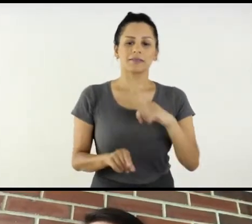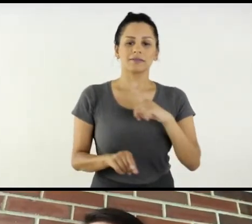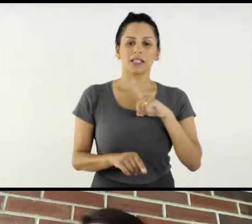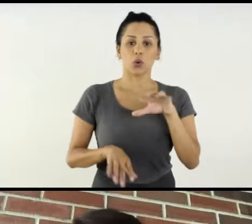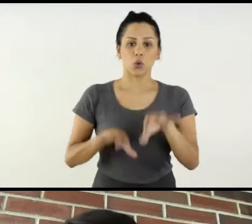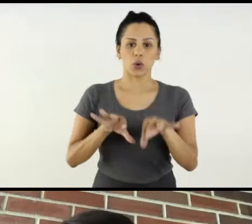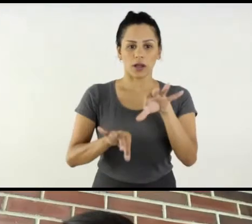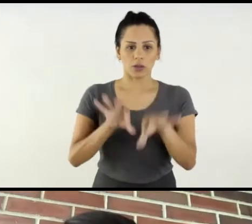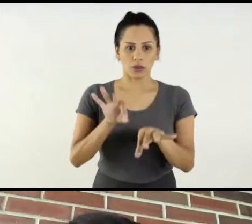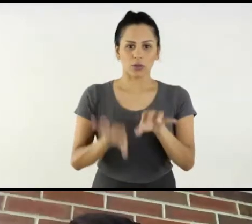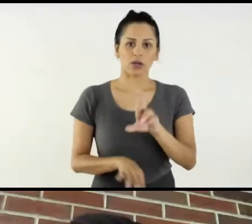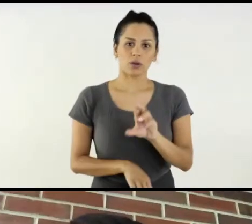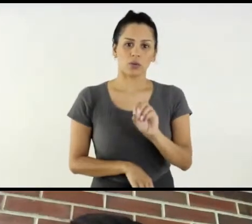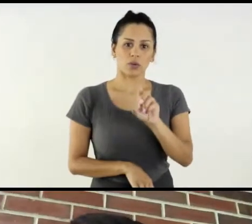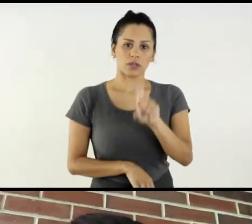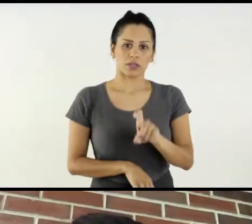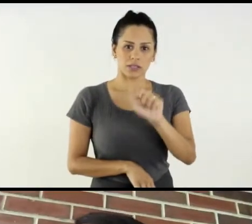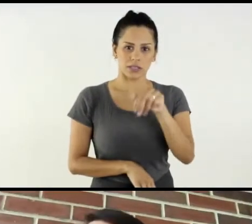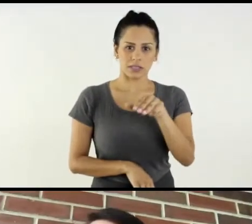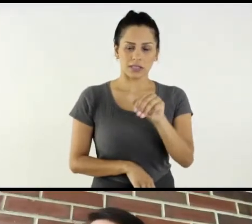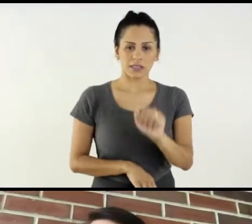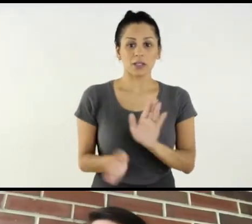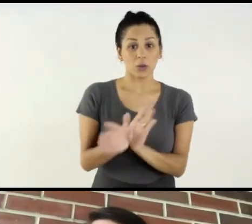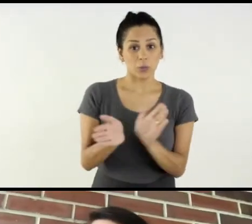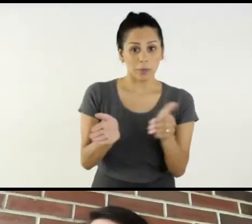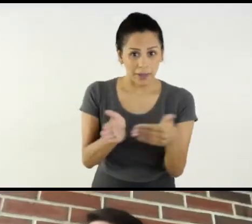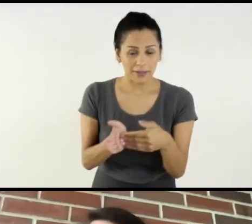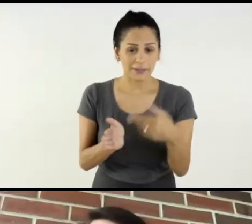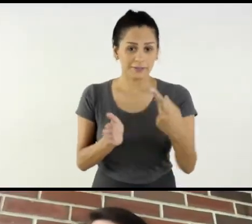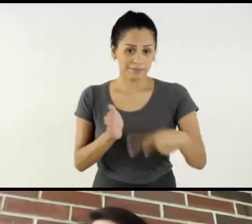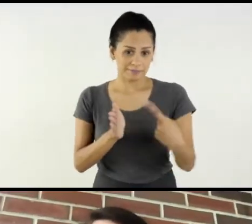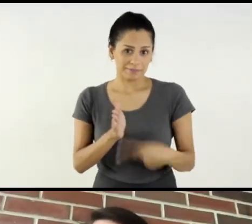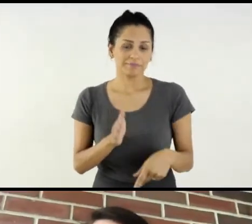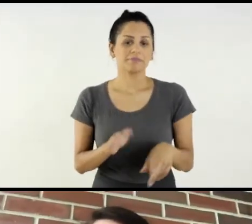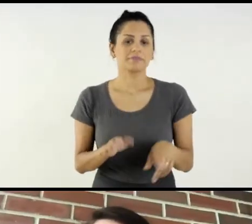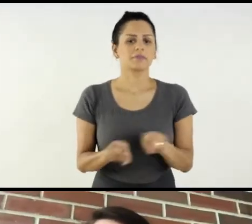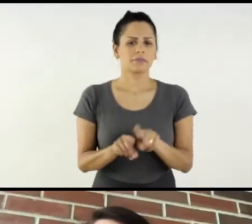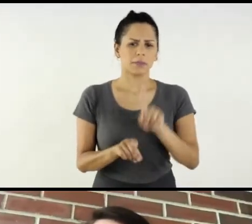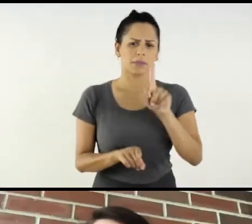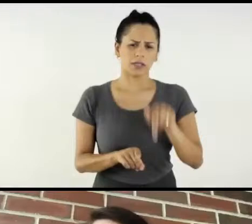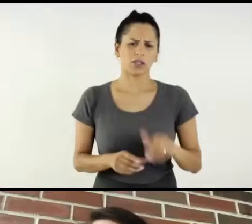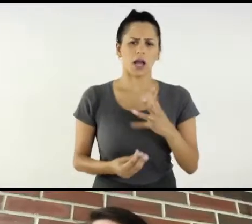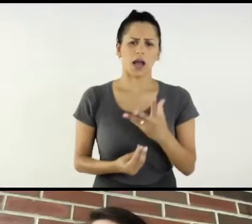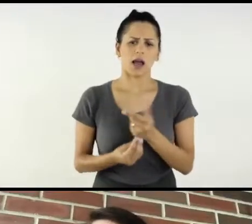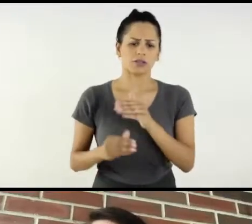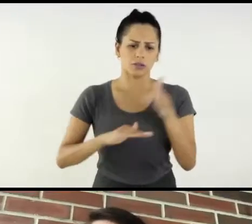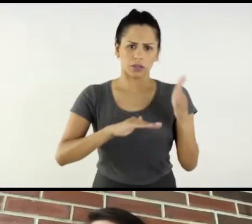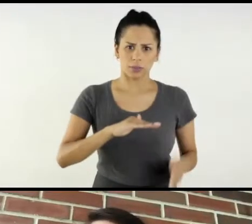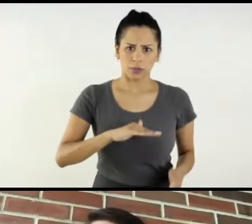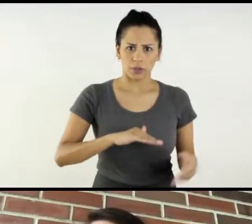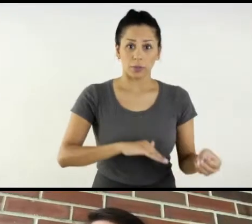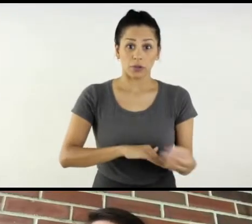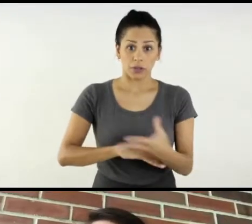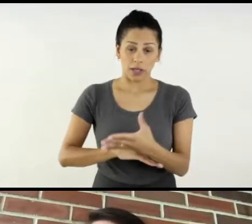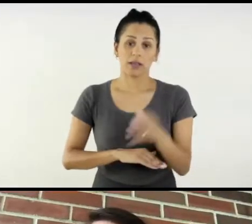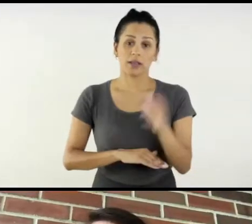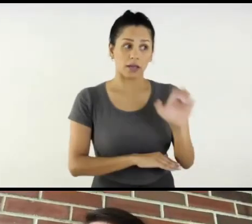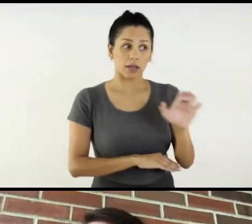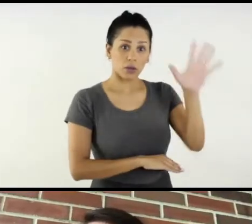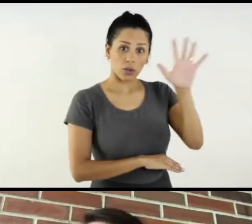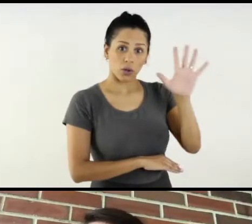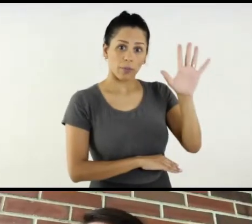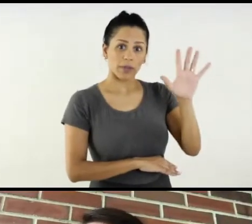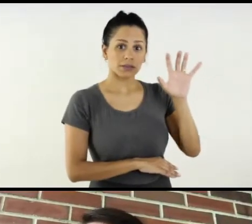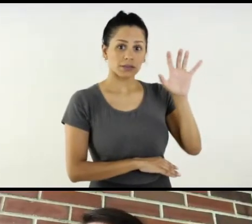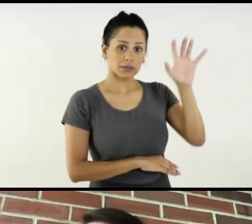a Roxana Marcocci. A Marcocci preside o grupo de Perspectivas de Arte Contemporânea e Moderna para a Europa Central e Oriental do MoMA e colabora